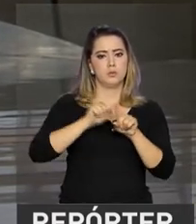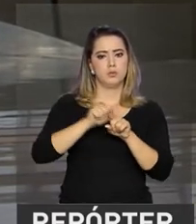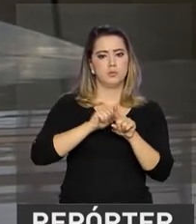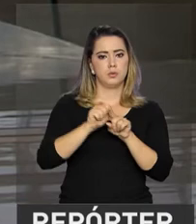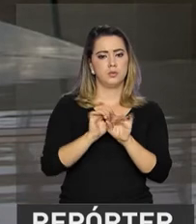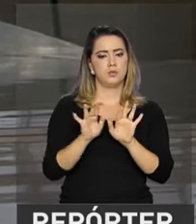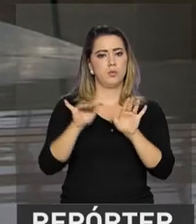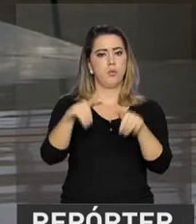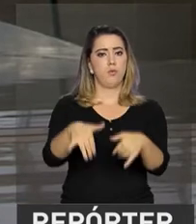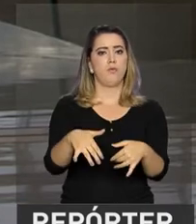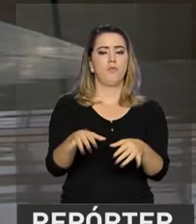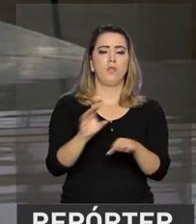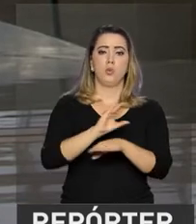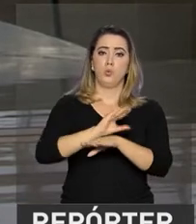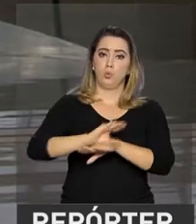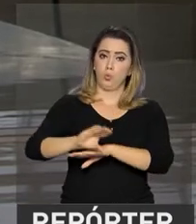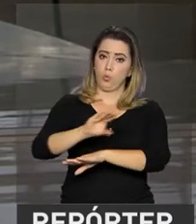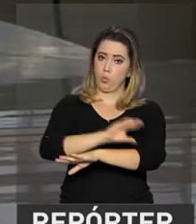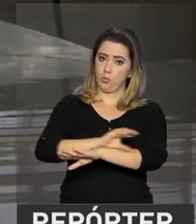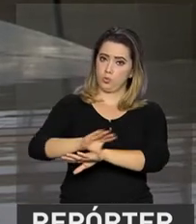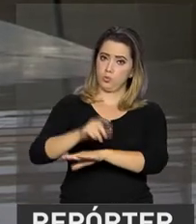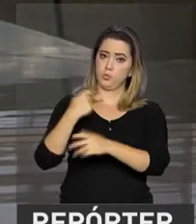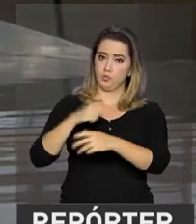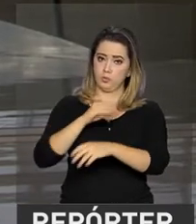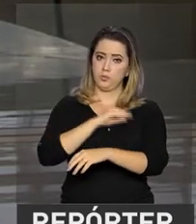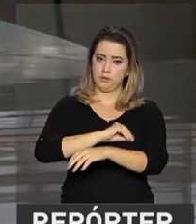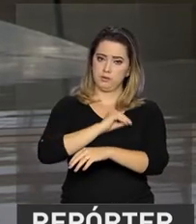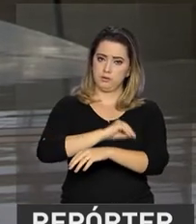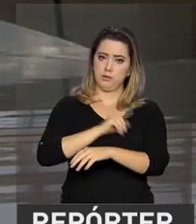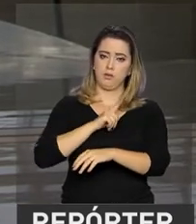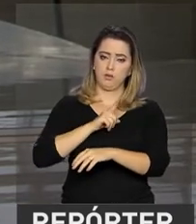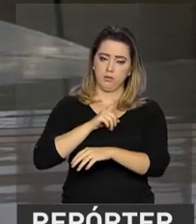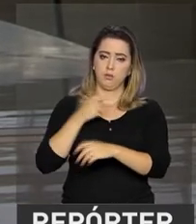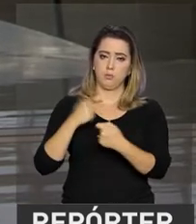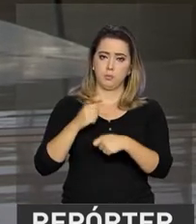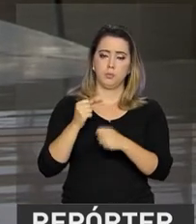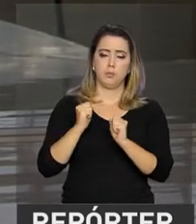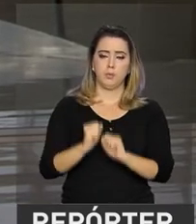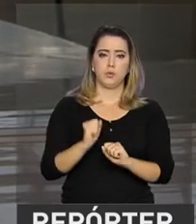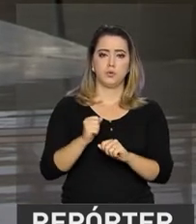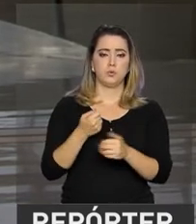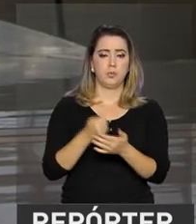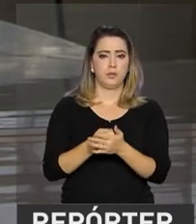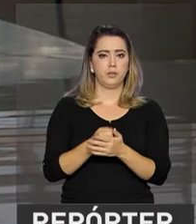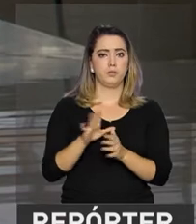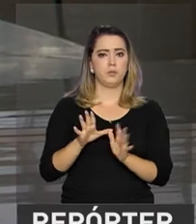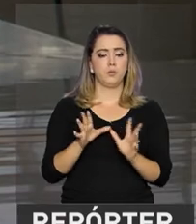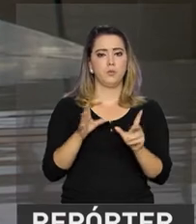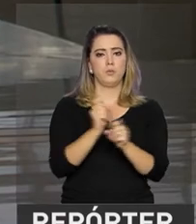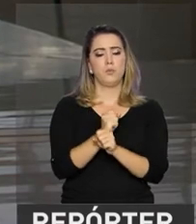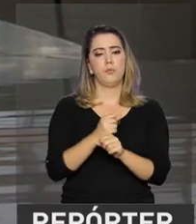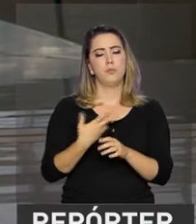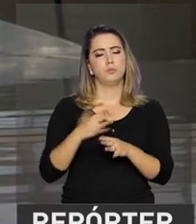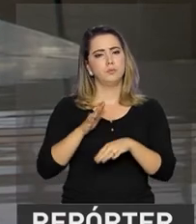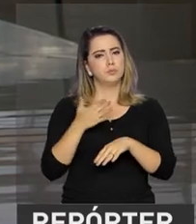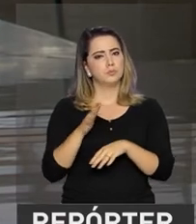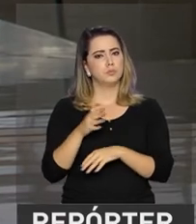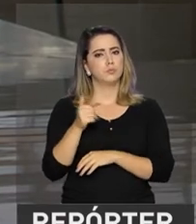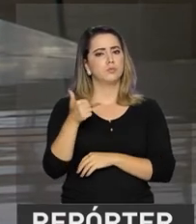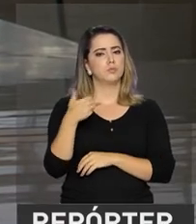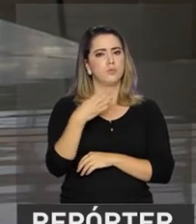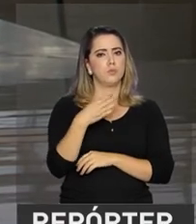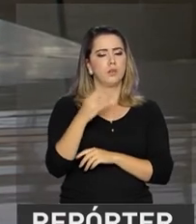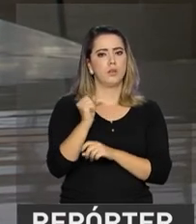conclusão do curso desde que tenha renda a estimativa do ministério da educação é que o saldo seja quitado em um prazo de até